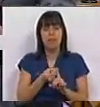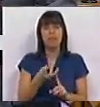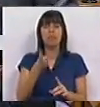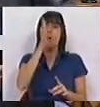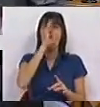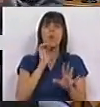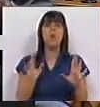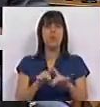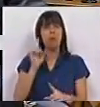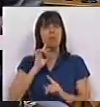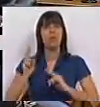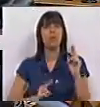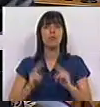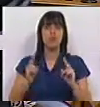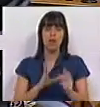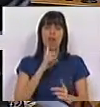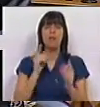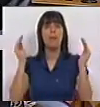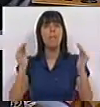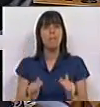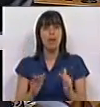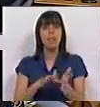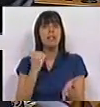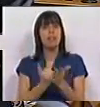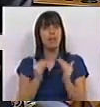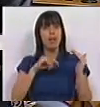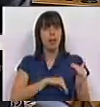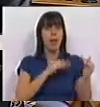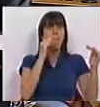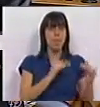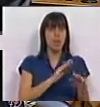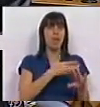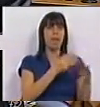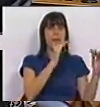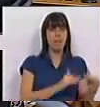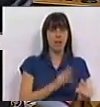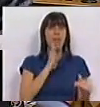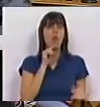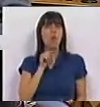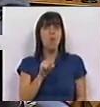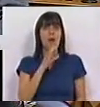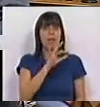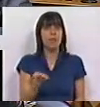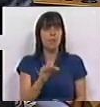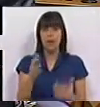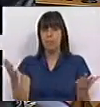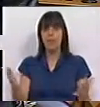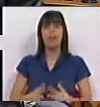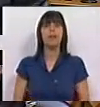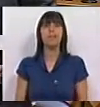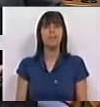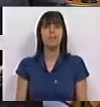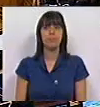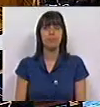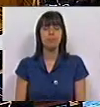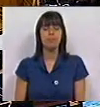o Governo, o valor fiscal de um filho diminui sempre que diminuir o rendimento da sua família. Muito bem.